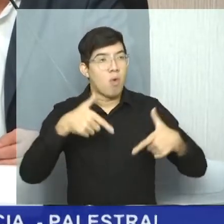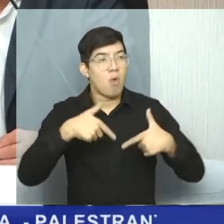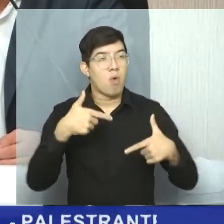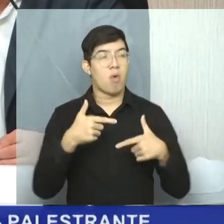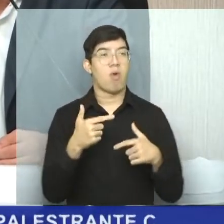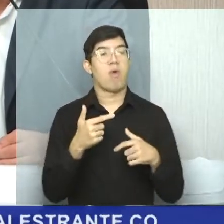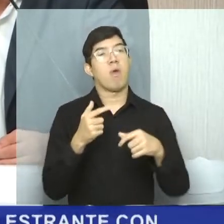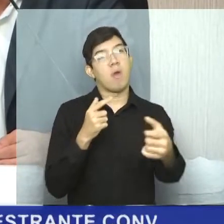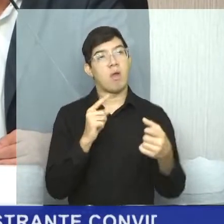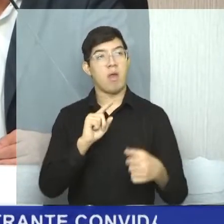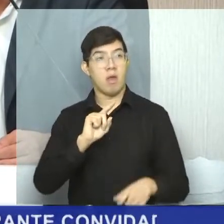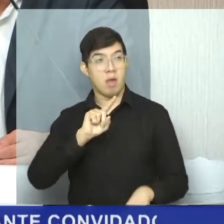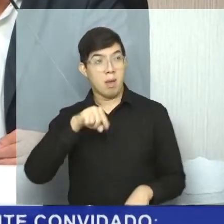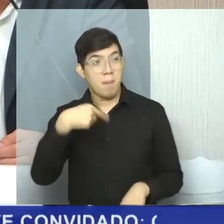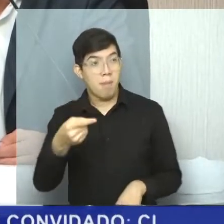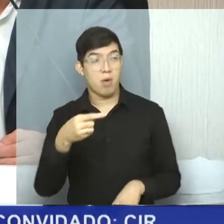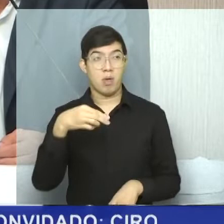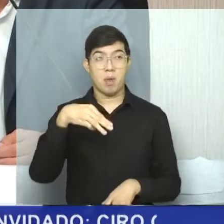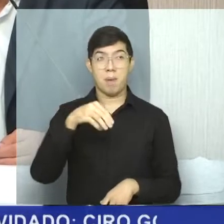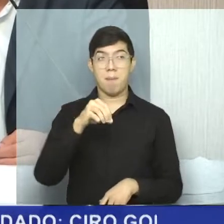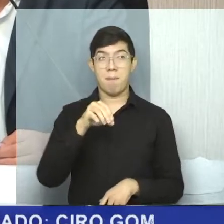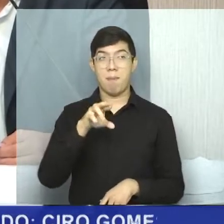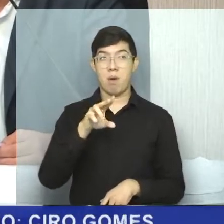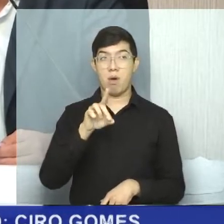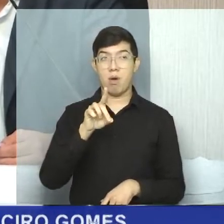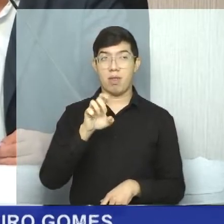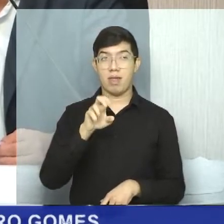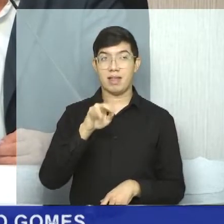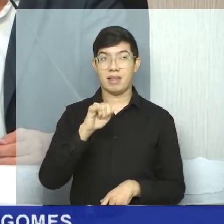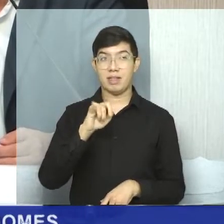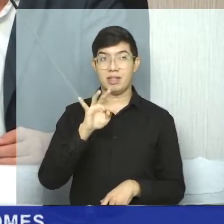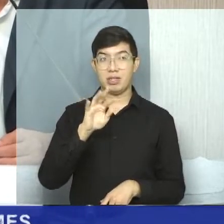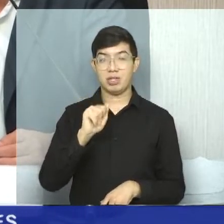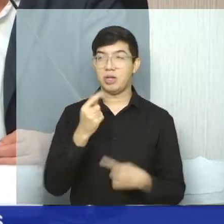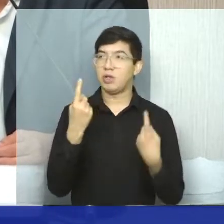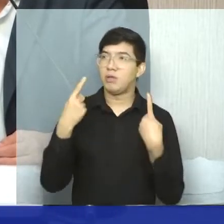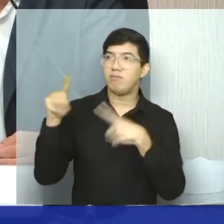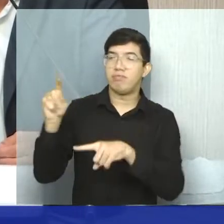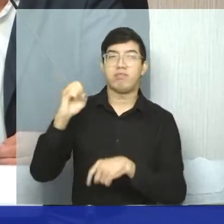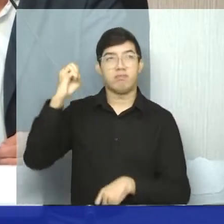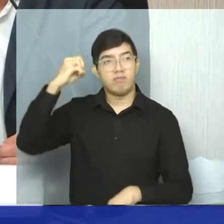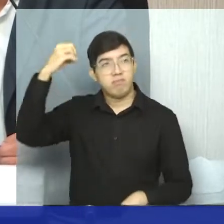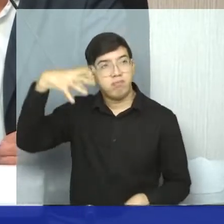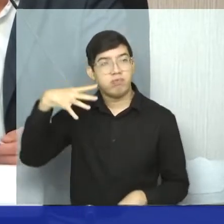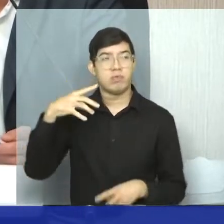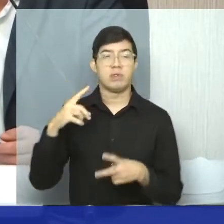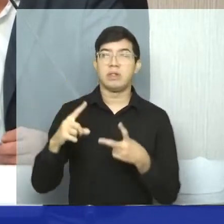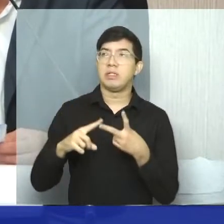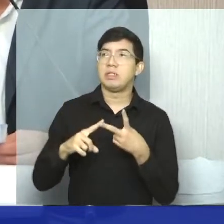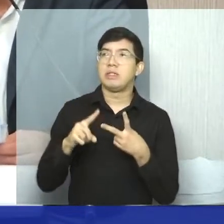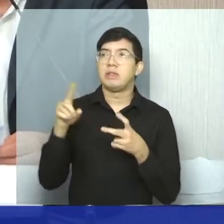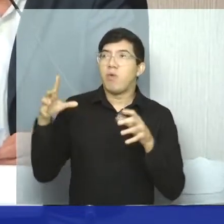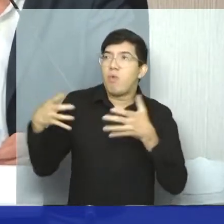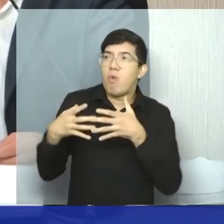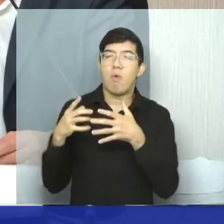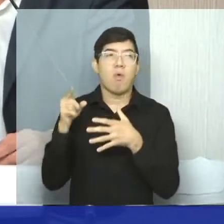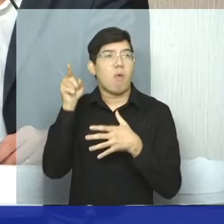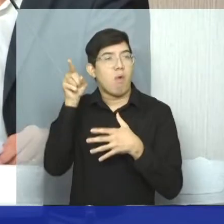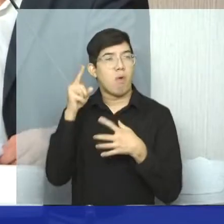o iluminismo e o positivismo? Como funcionará no parlamento na sua